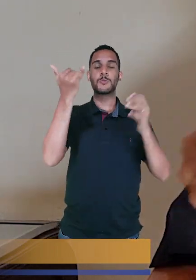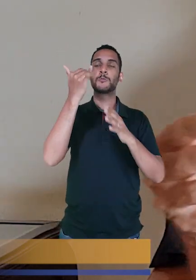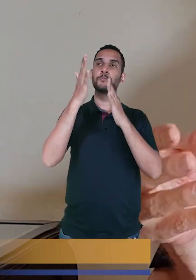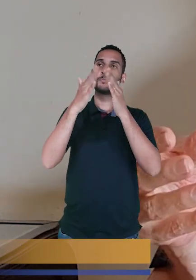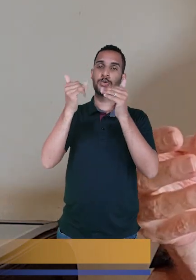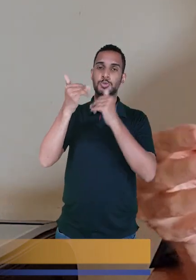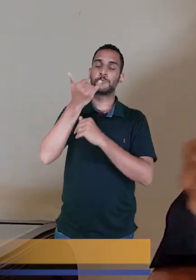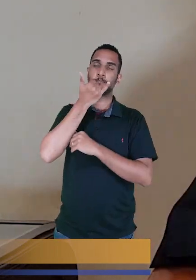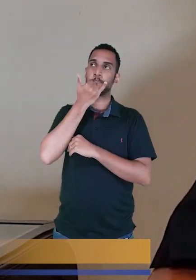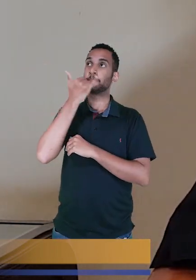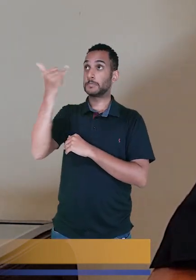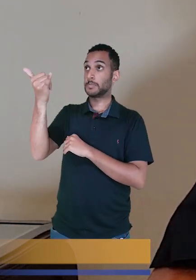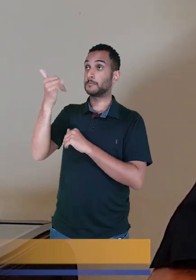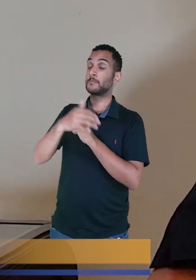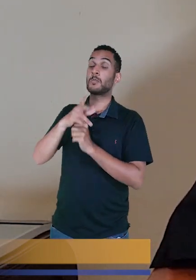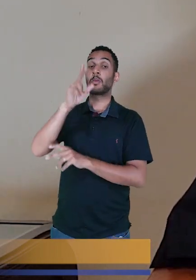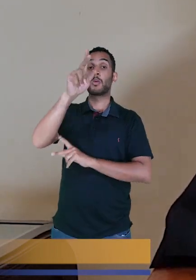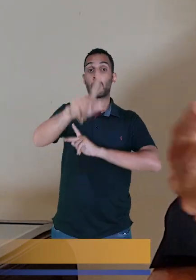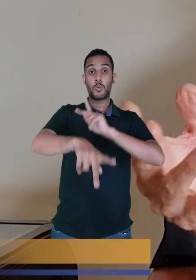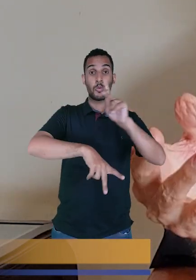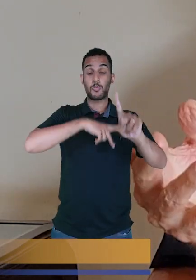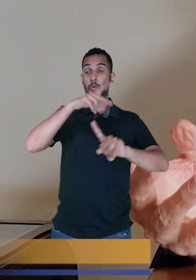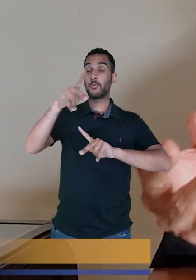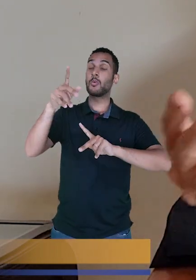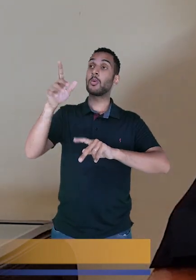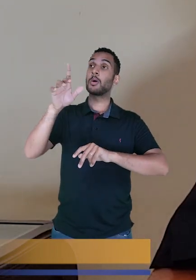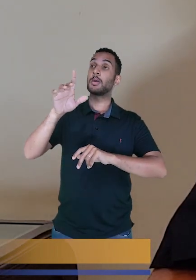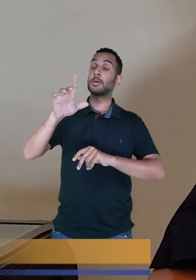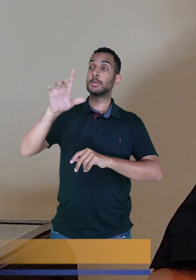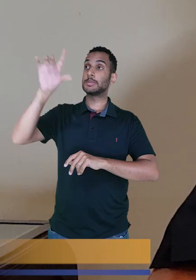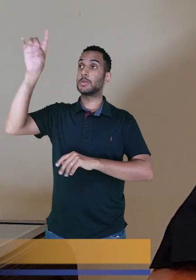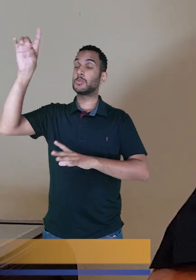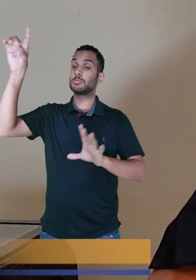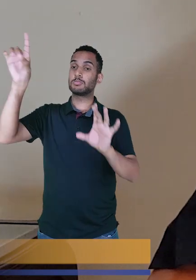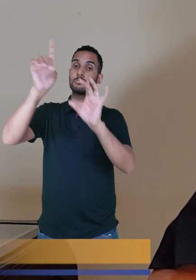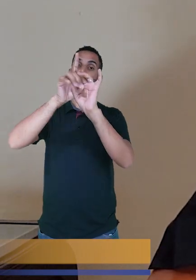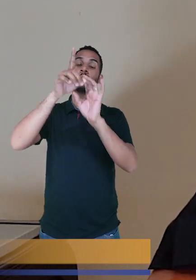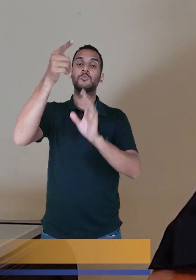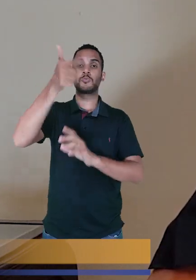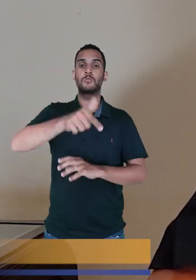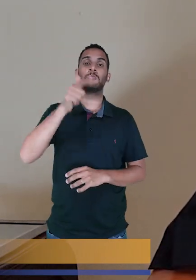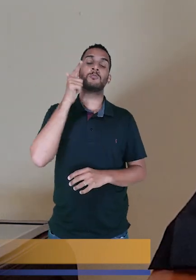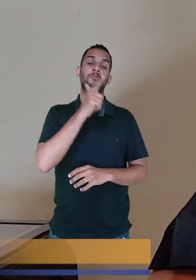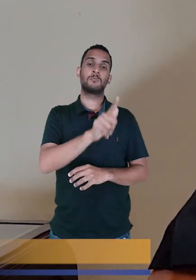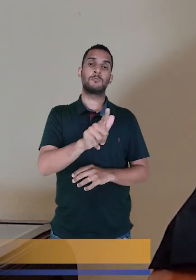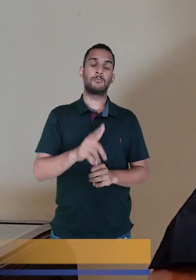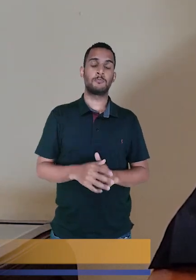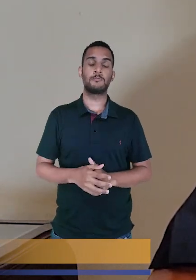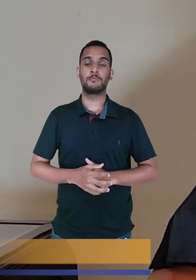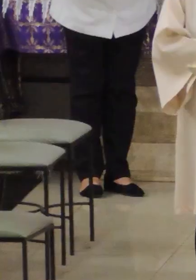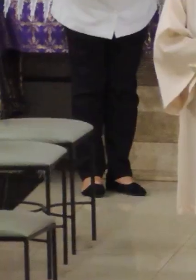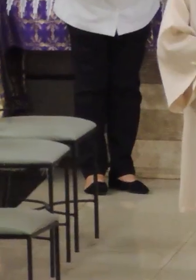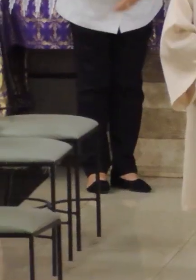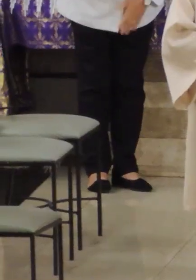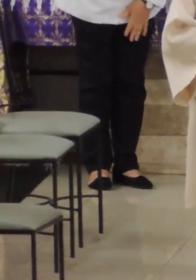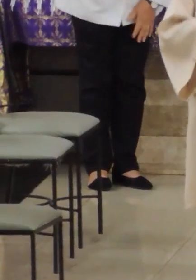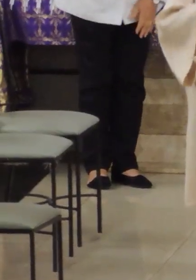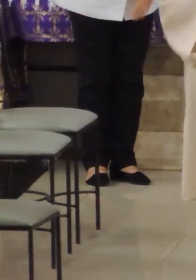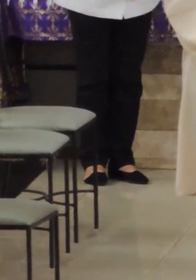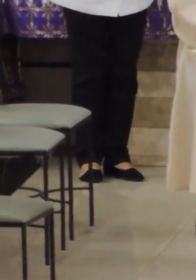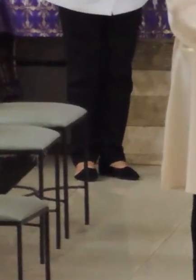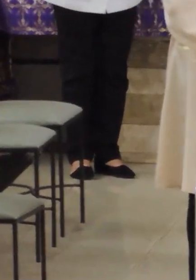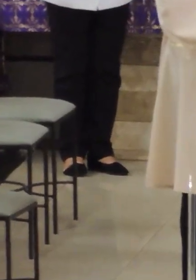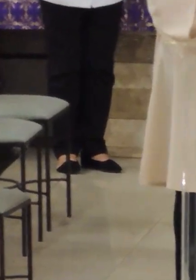nós chamamos de expiação, o povo e Deus ficaram unidos novamente.